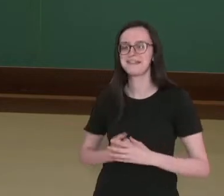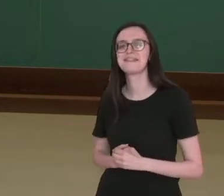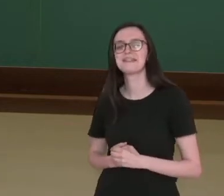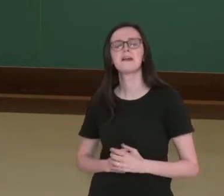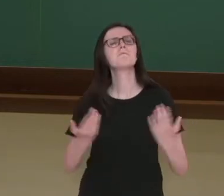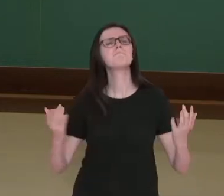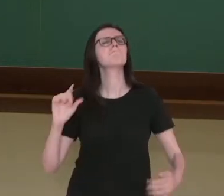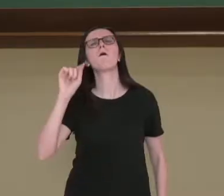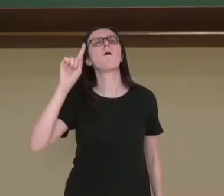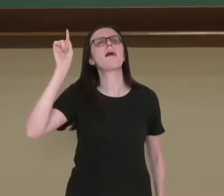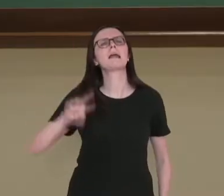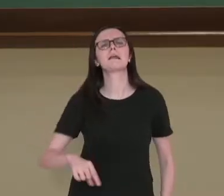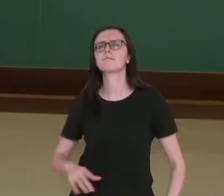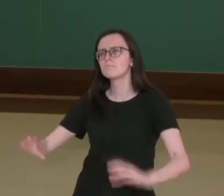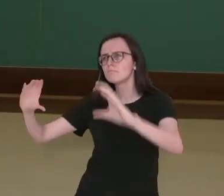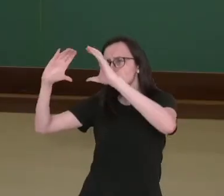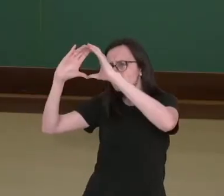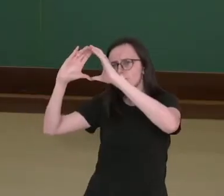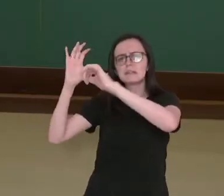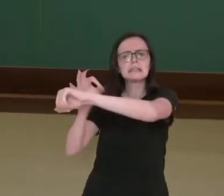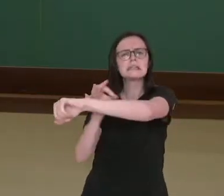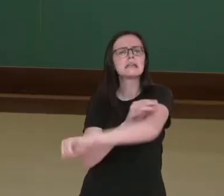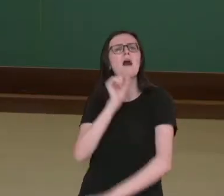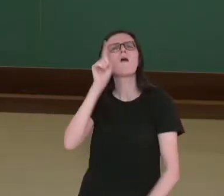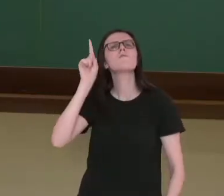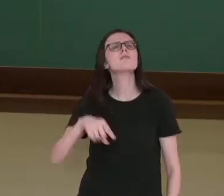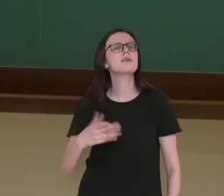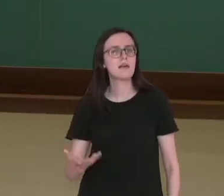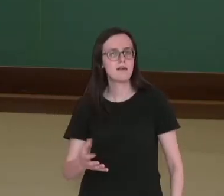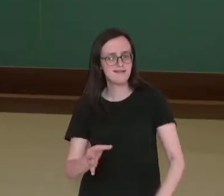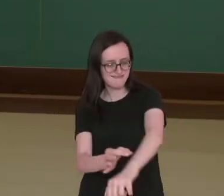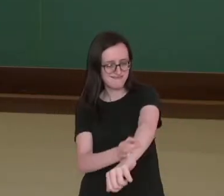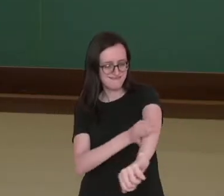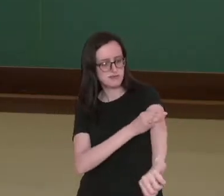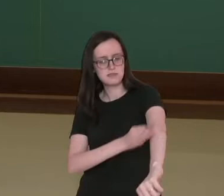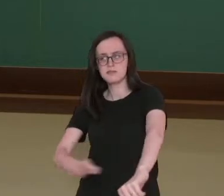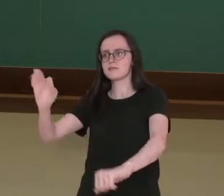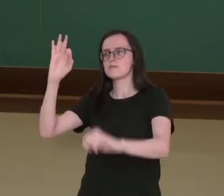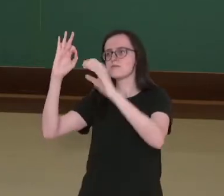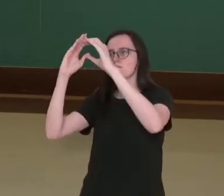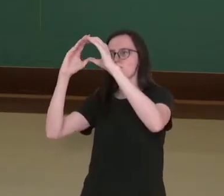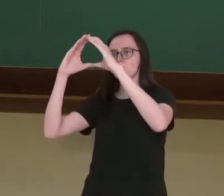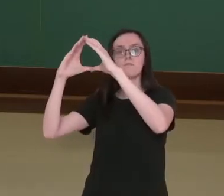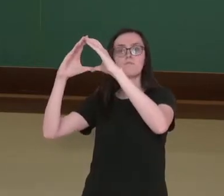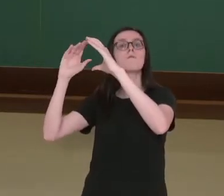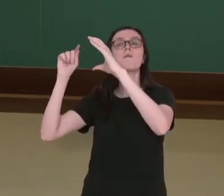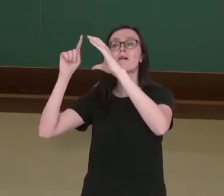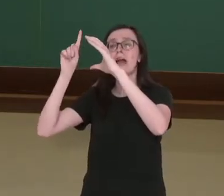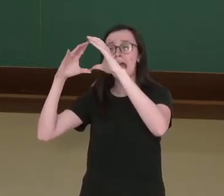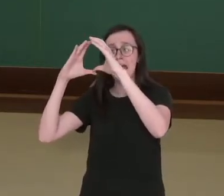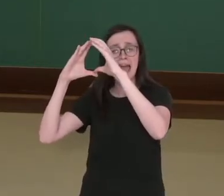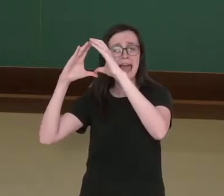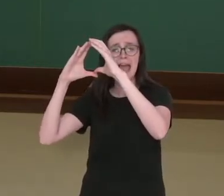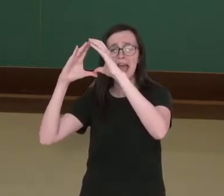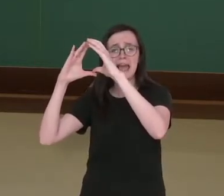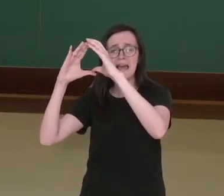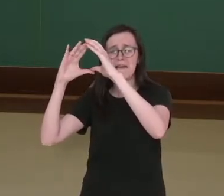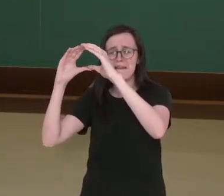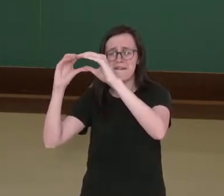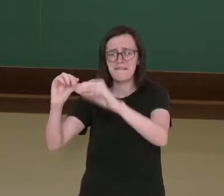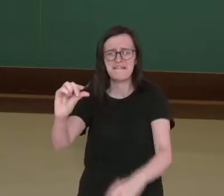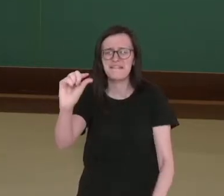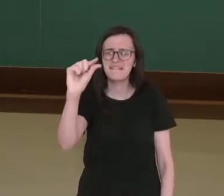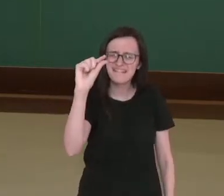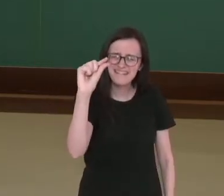Agora, o que é uma célula? Vocês lembram o que é uma célula? Células são as menores